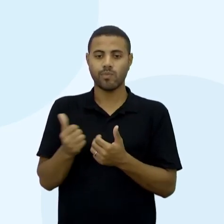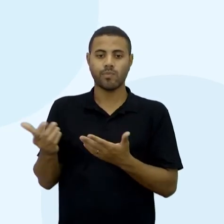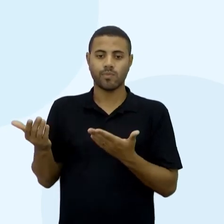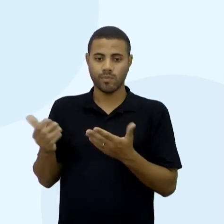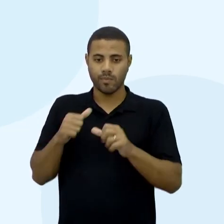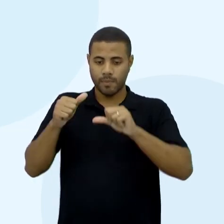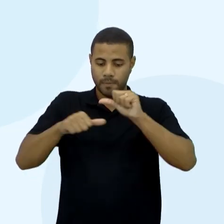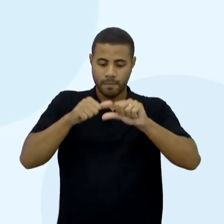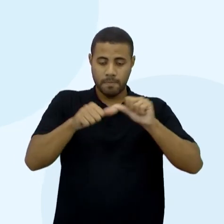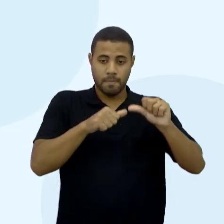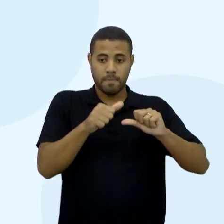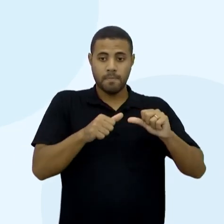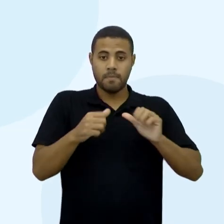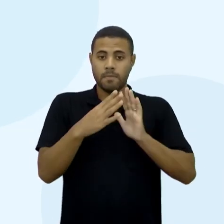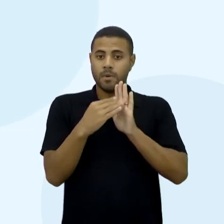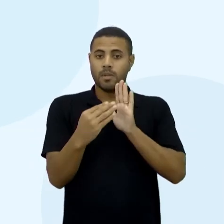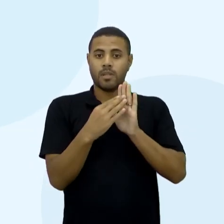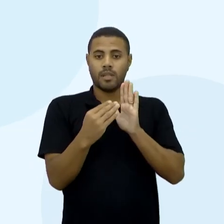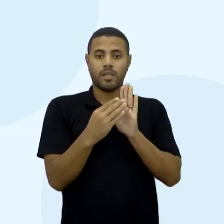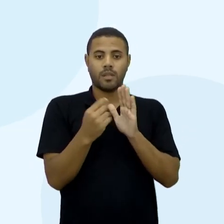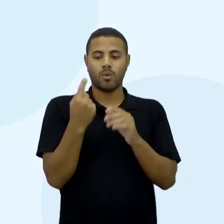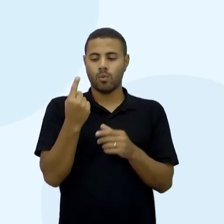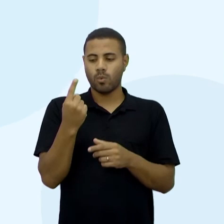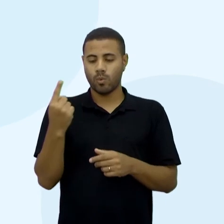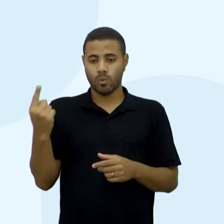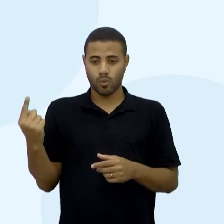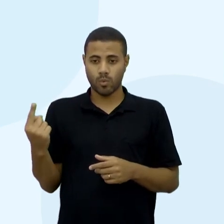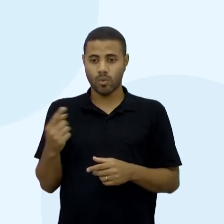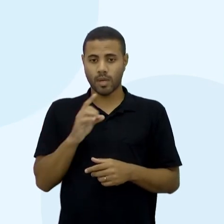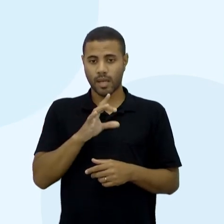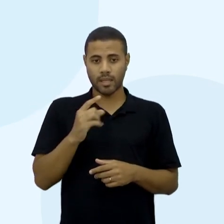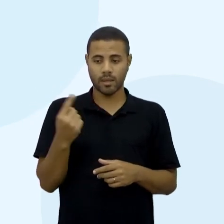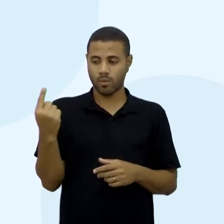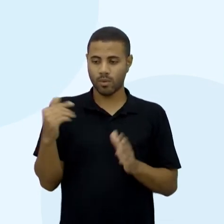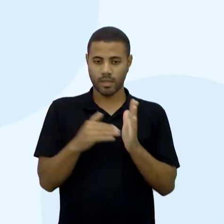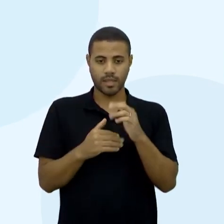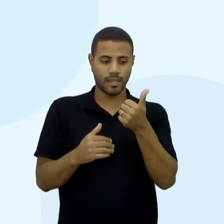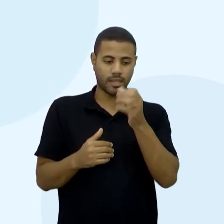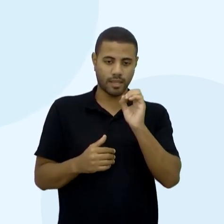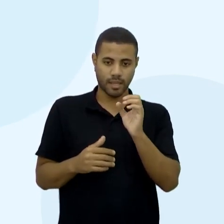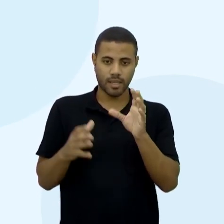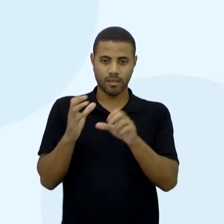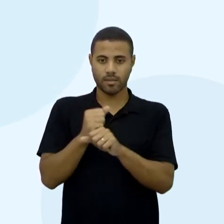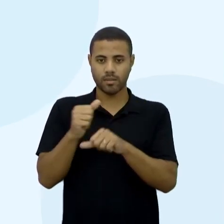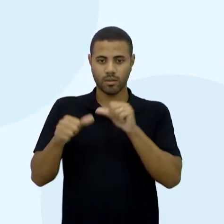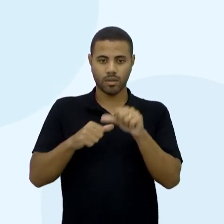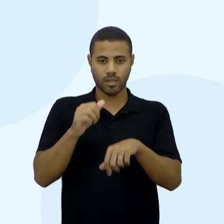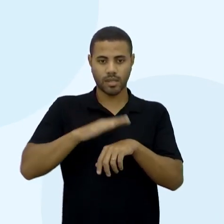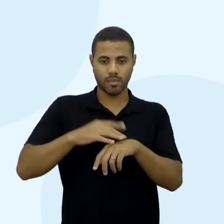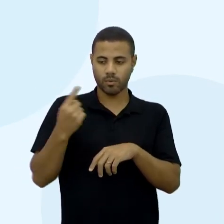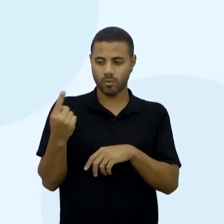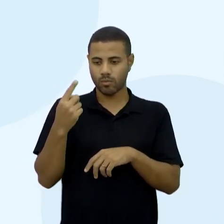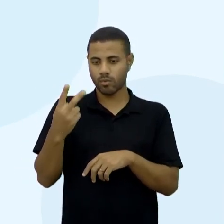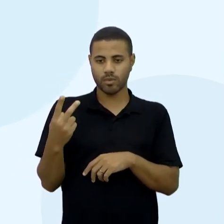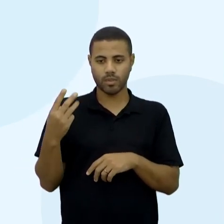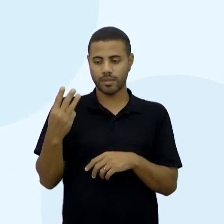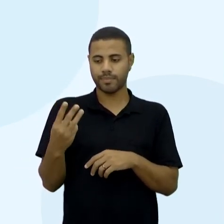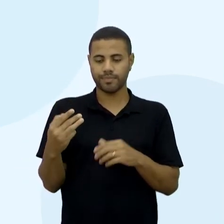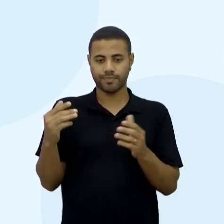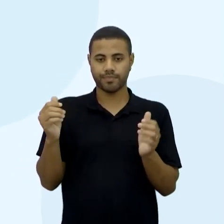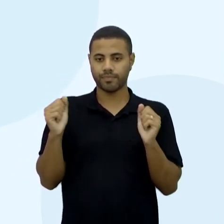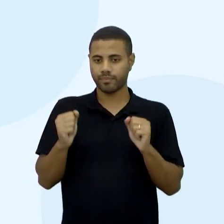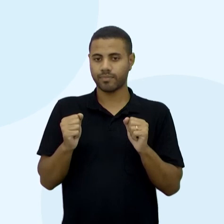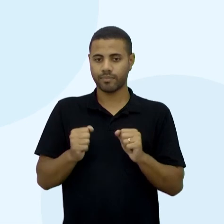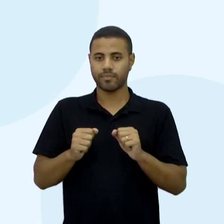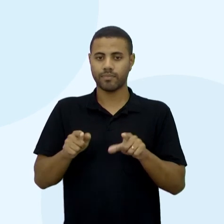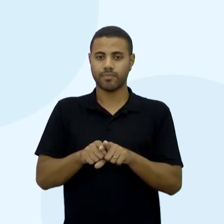aqui na fórmula, né? Tinha que fazer 1 por 1, né? De 1 até 10. Troca o T por 1, T por 2, T por 3, né? Neste caso